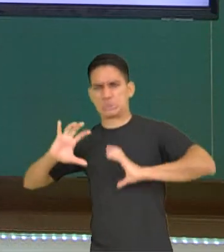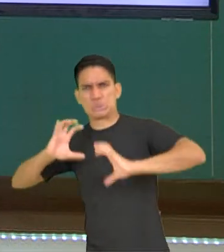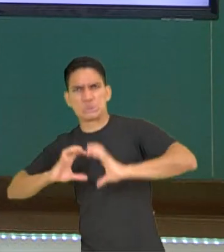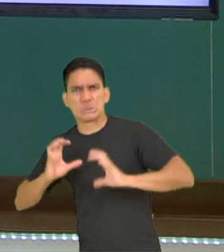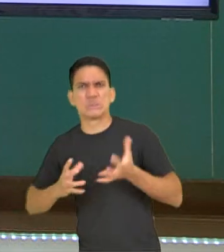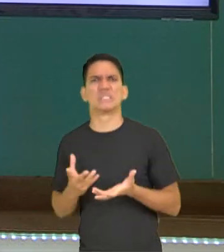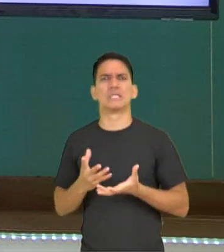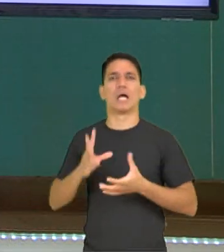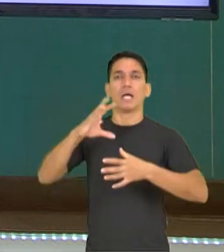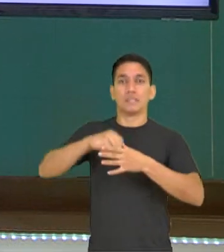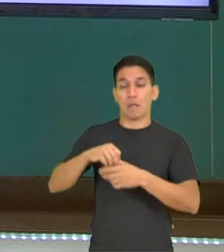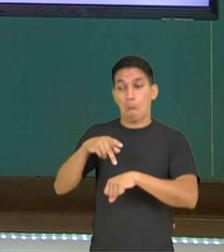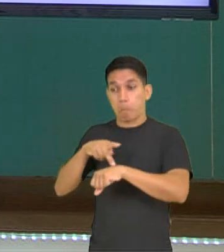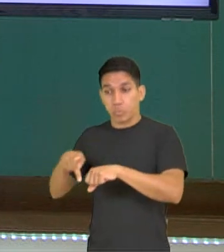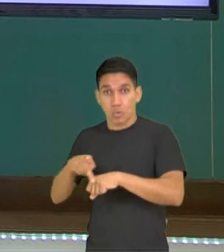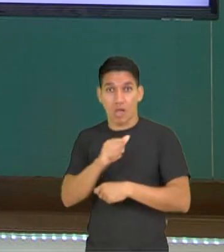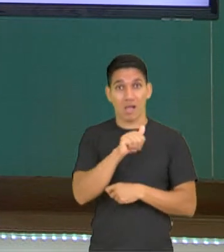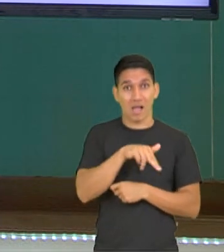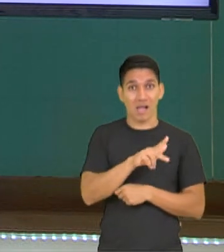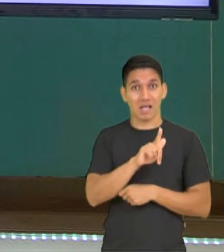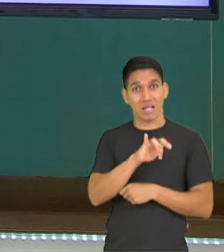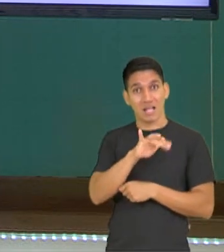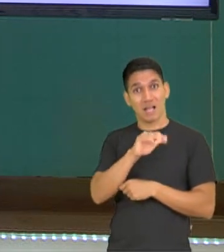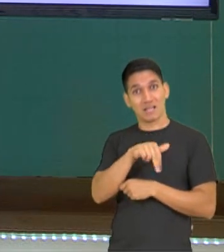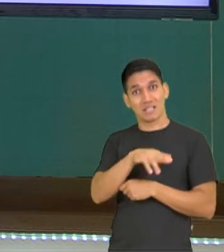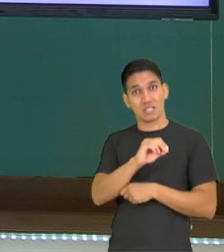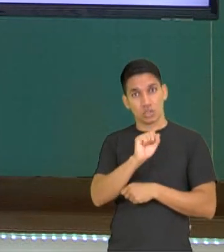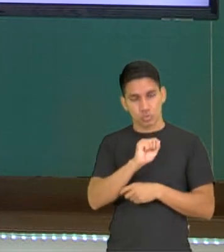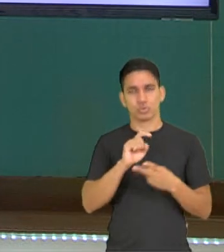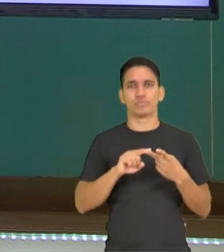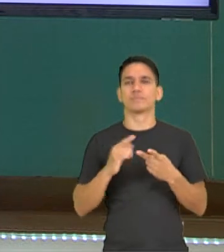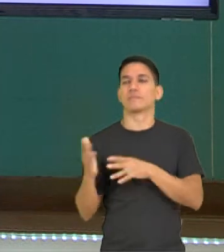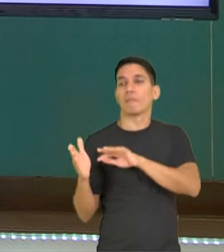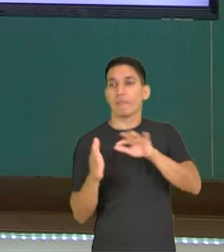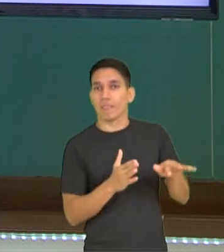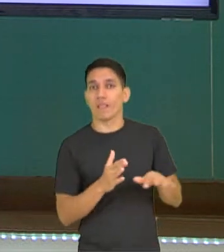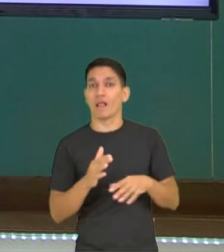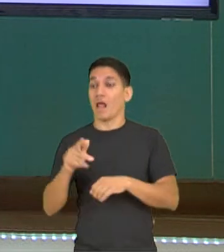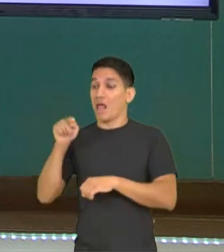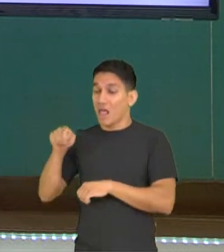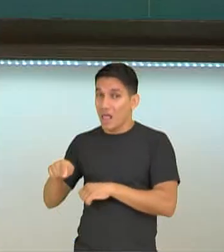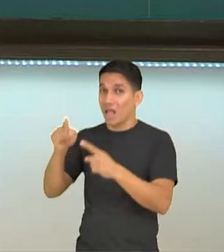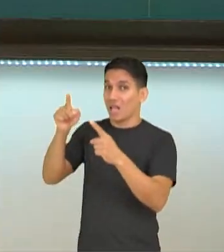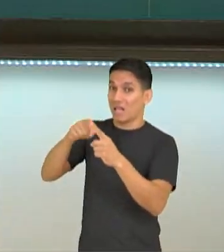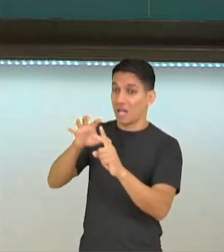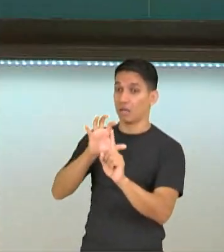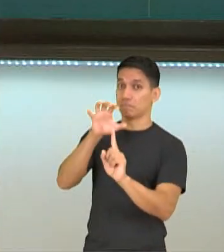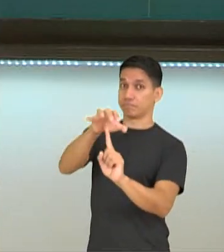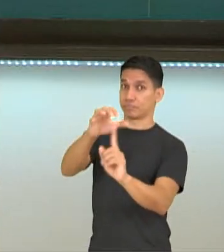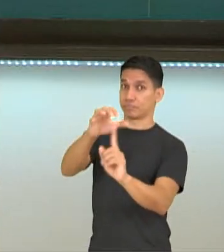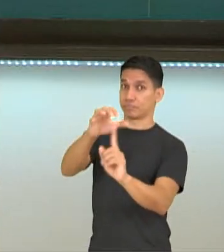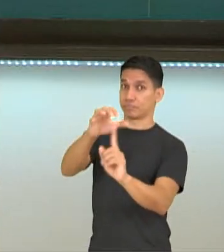versus anglicanos e de Câmara dos Comuns versus Câmara dos Lordes vai acabar gerando